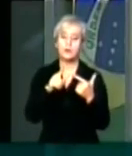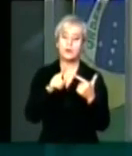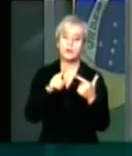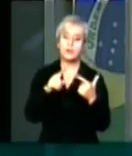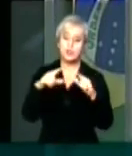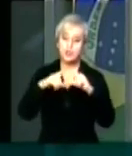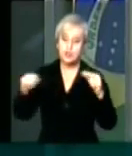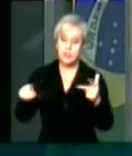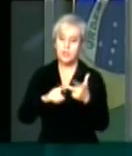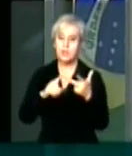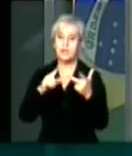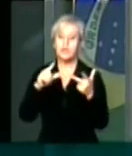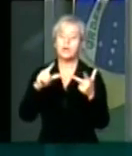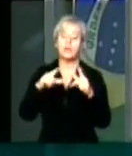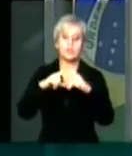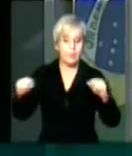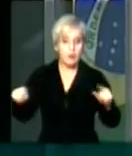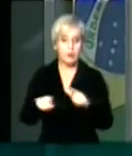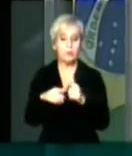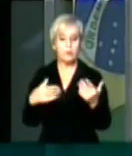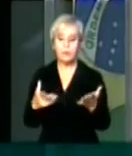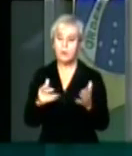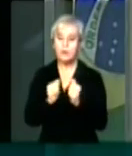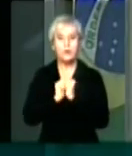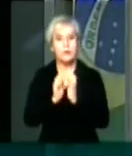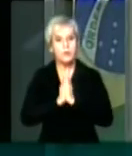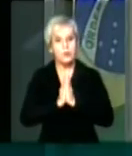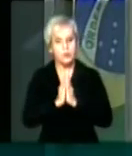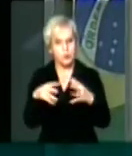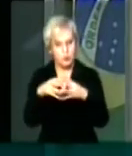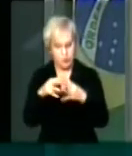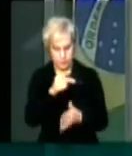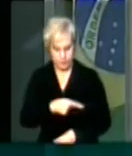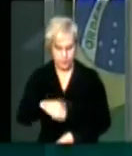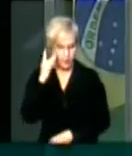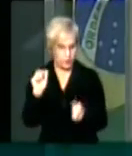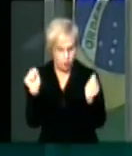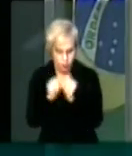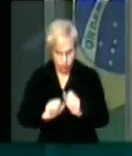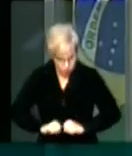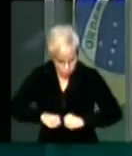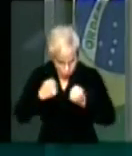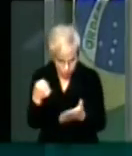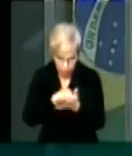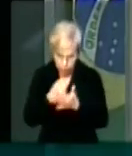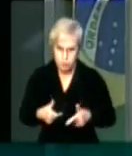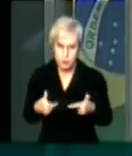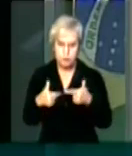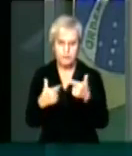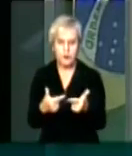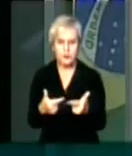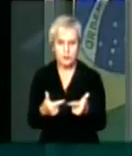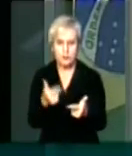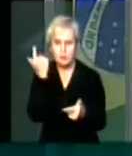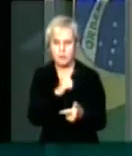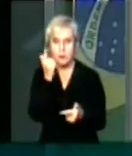Portanto, senhora presidenta da República, junte a sua equipe, esforce os esforços, esprema